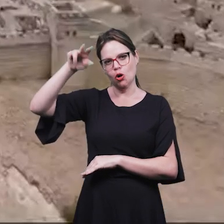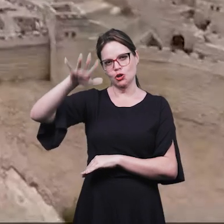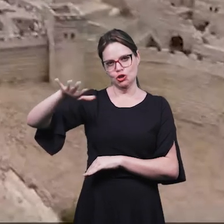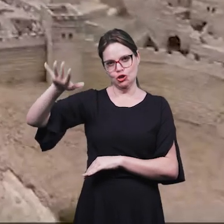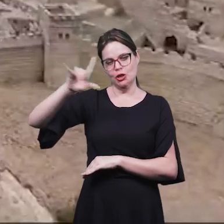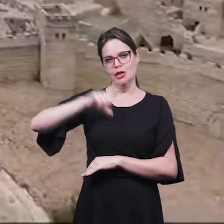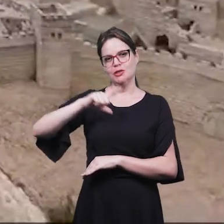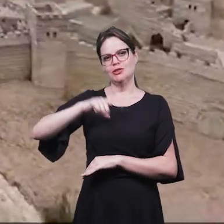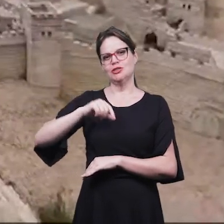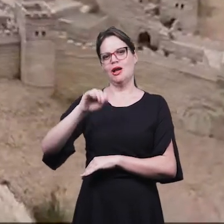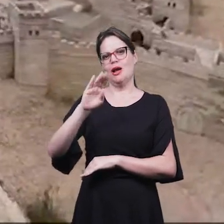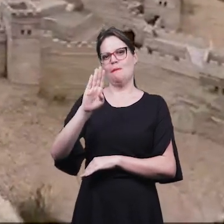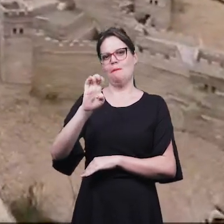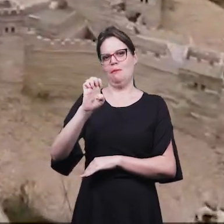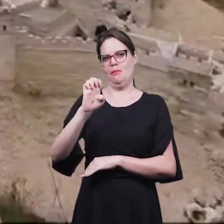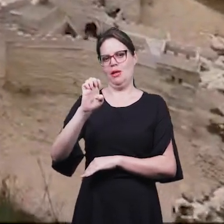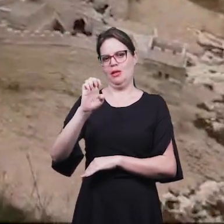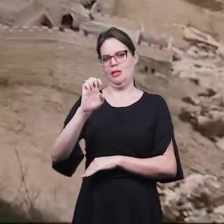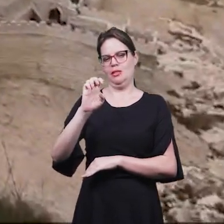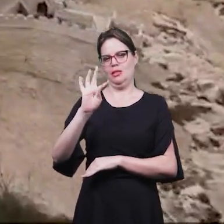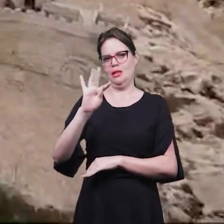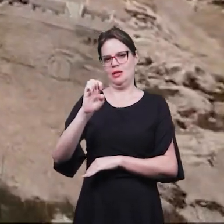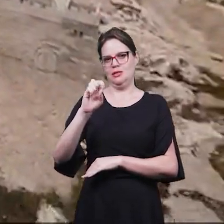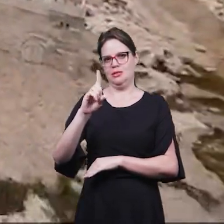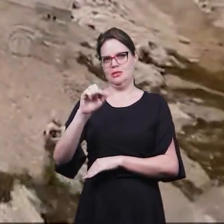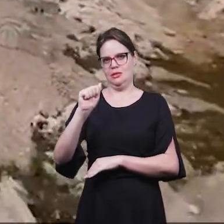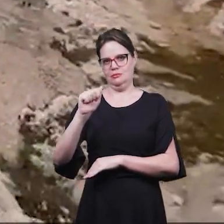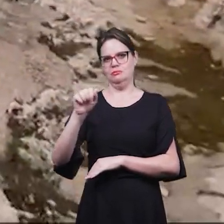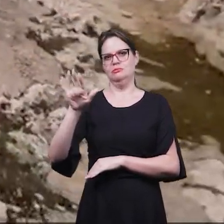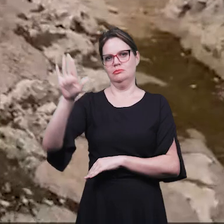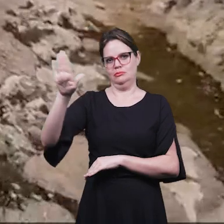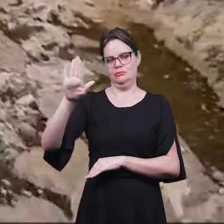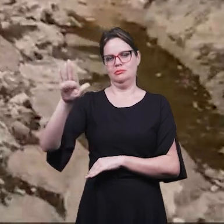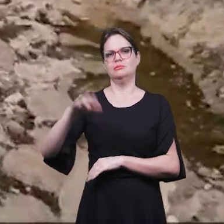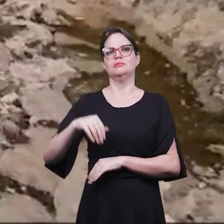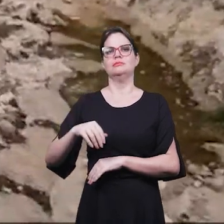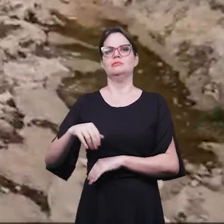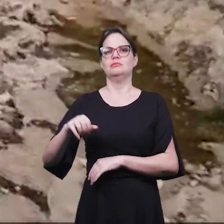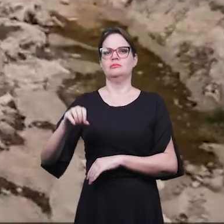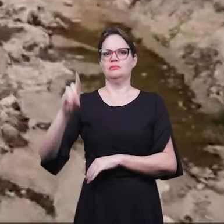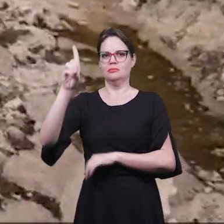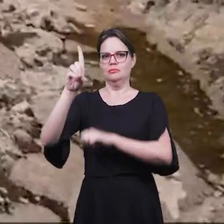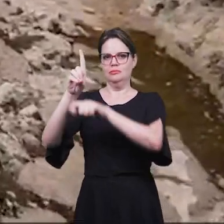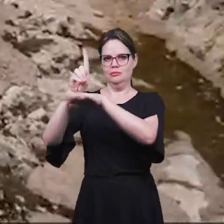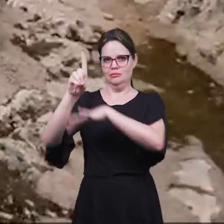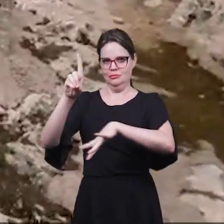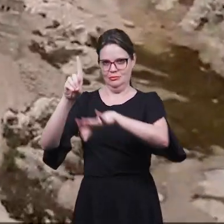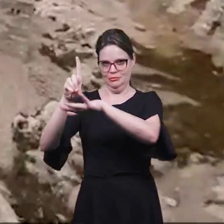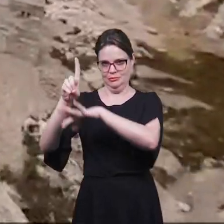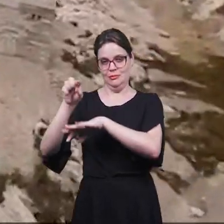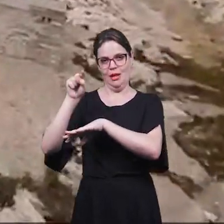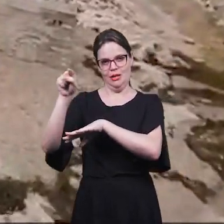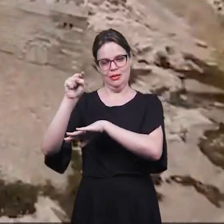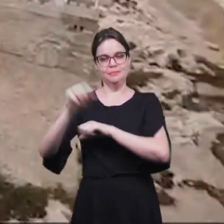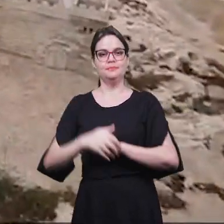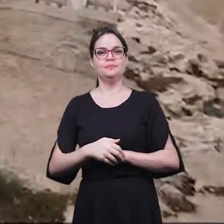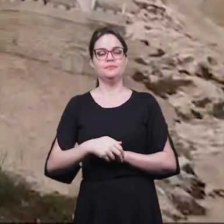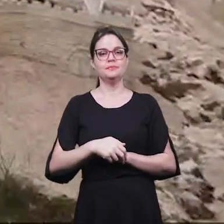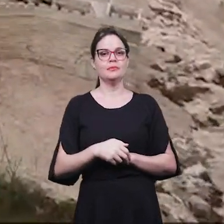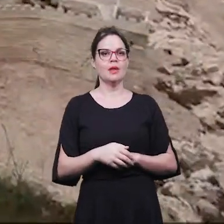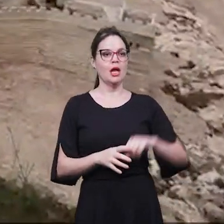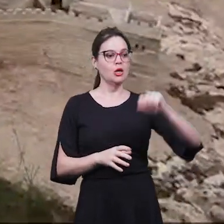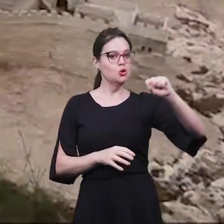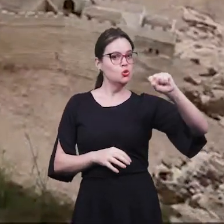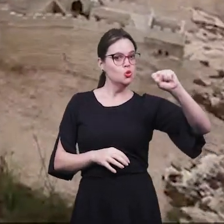e aqui no lado sul, na cidade de Davi, ali embaixo, a 700 metros